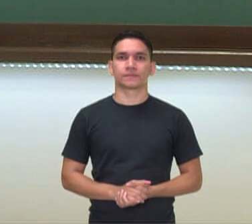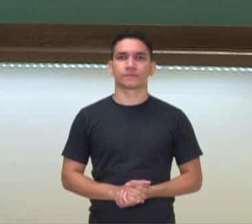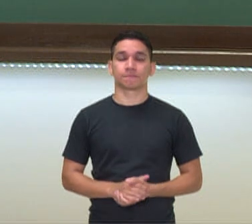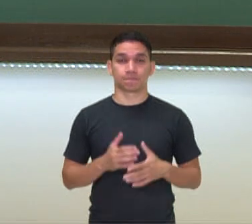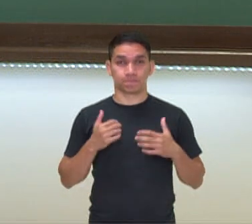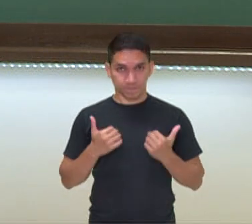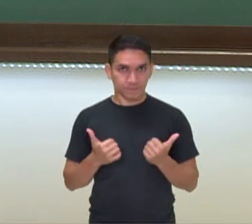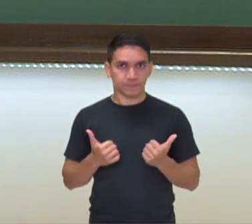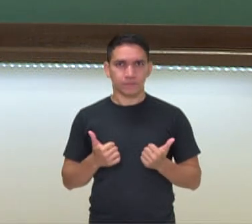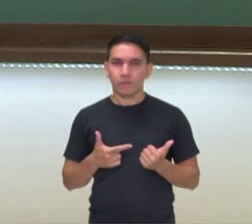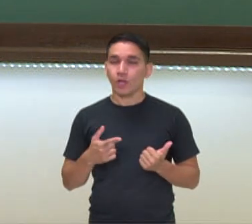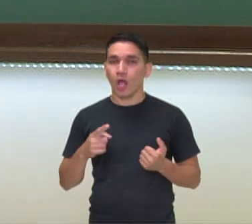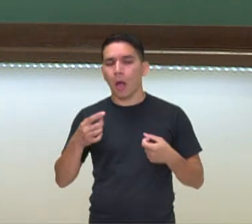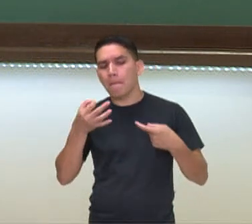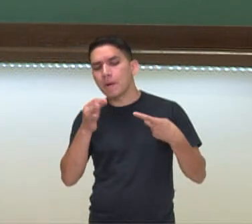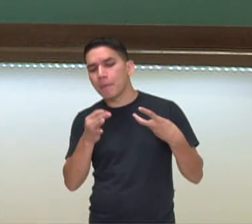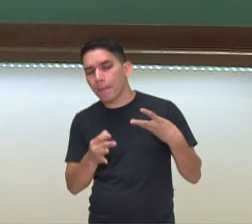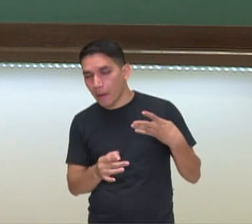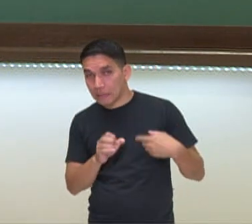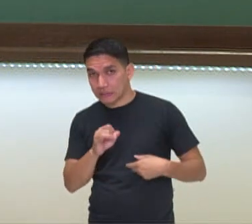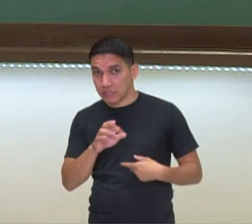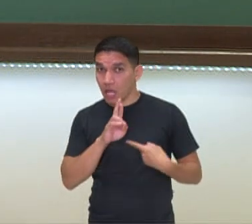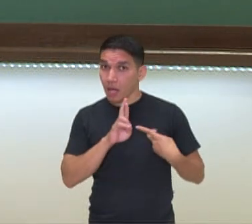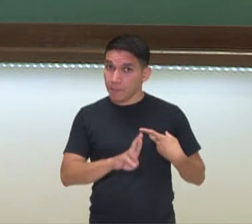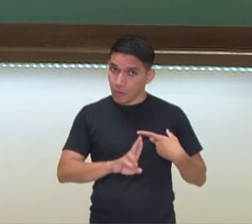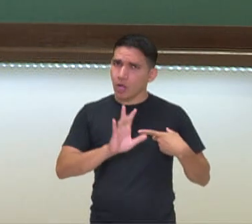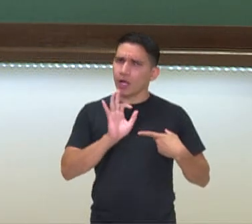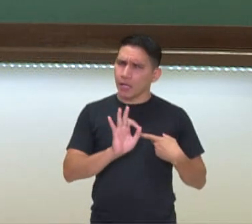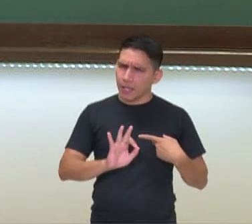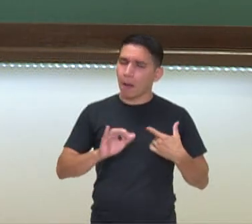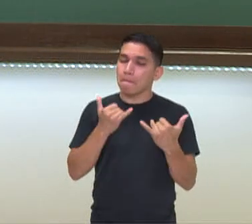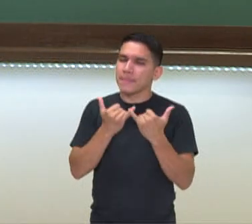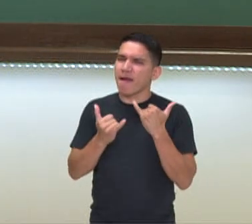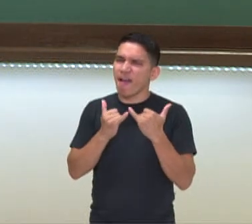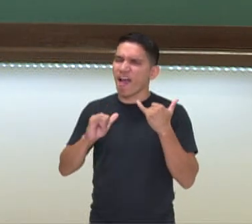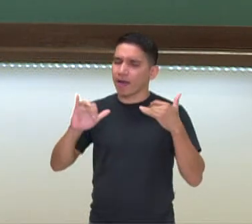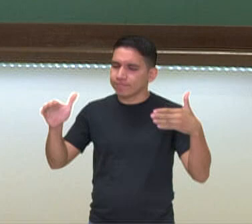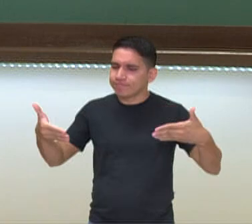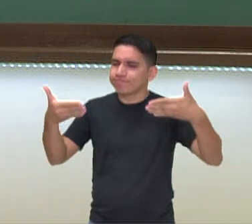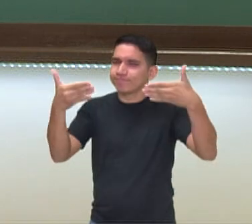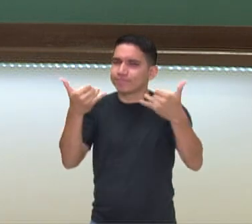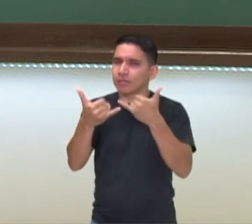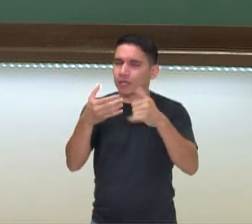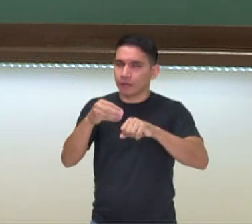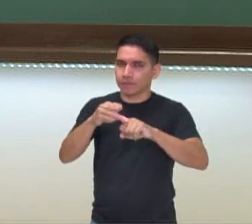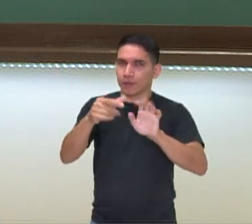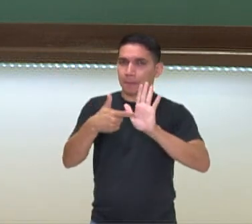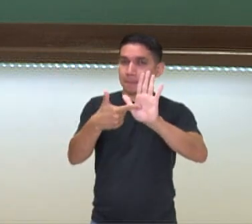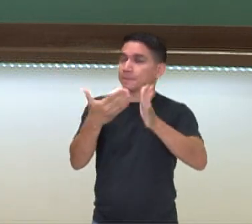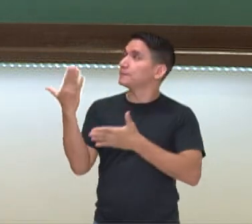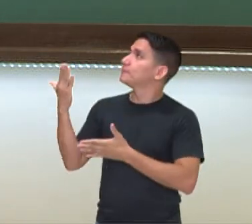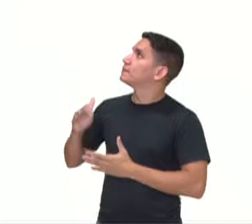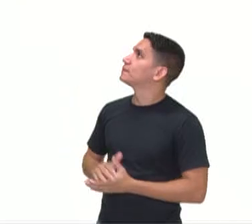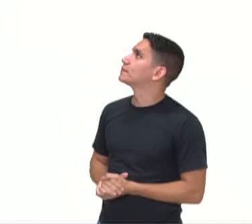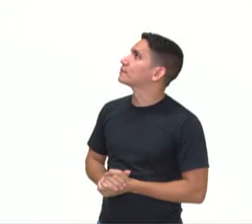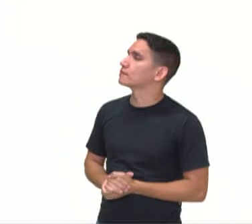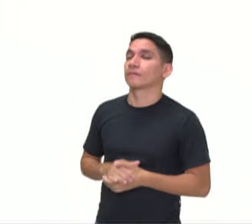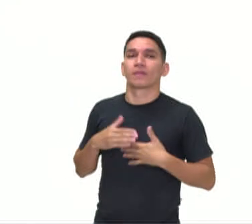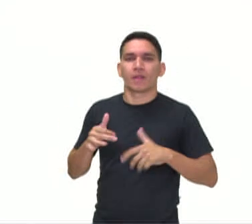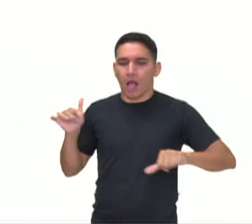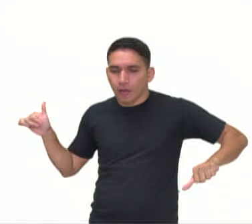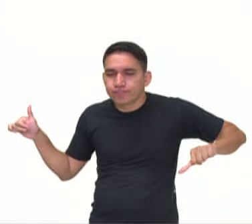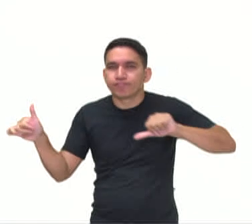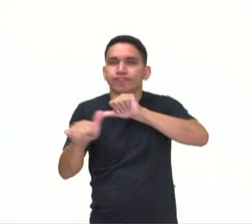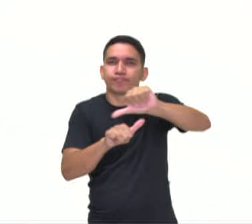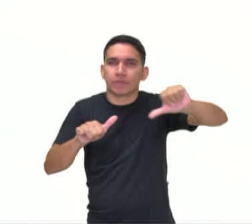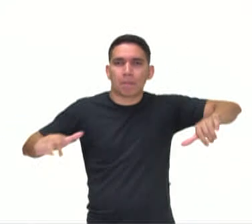Muito bem, confere aí se aquilo que você colocou vai estar relativamente próximo com o que eu vou apresentar aqui para você. As transformações